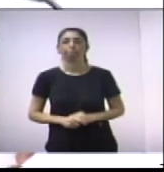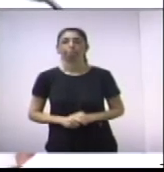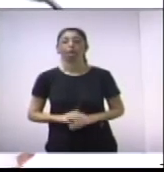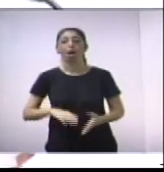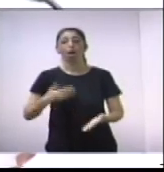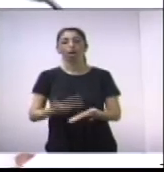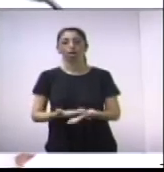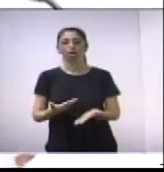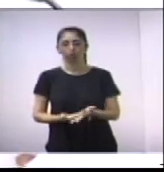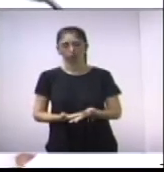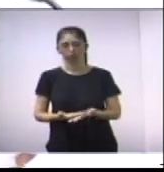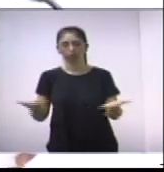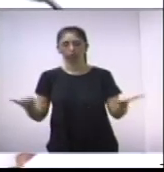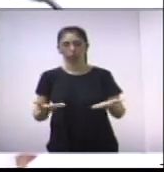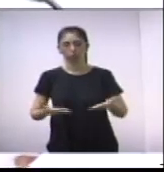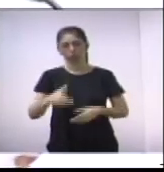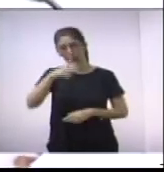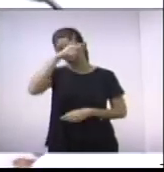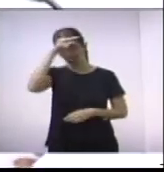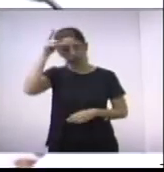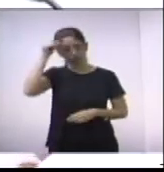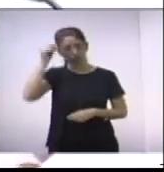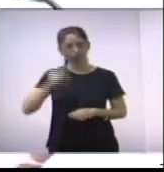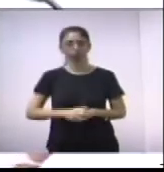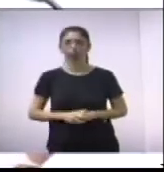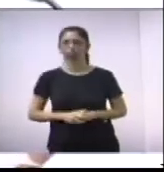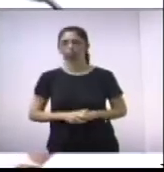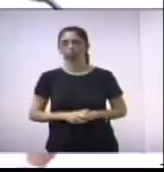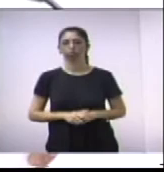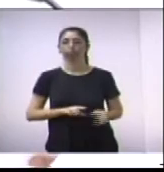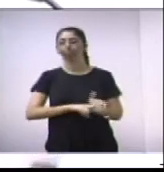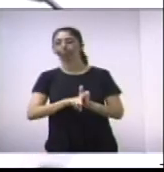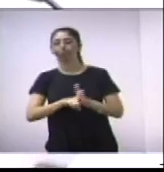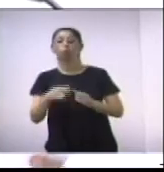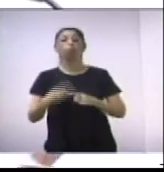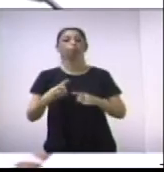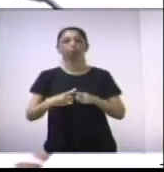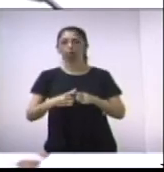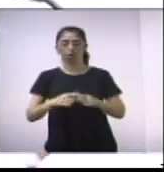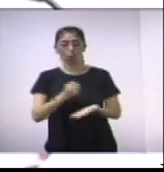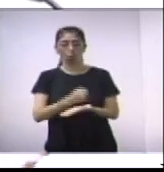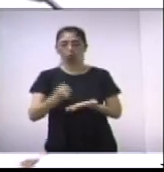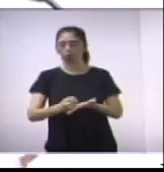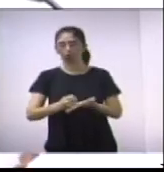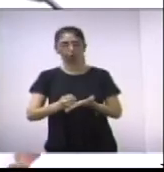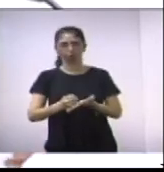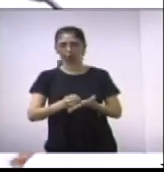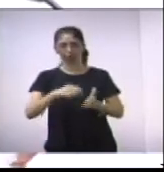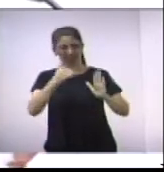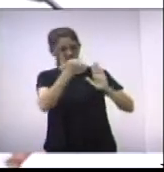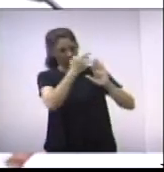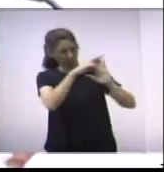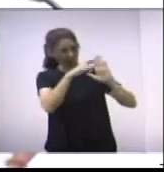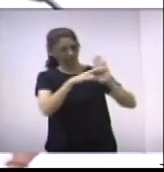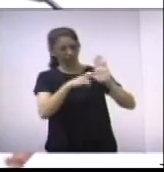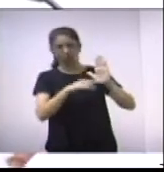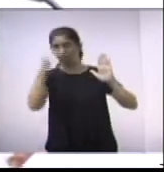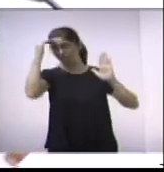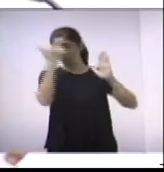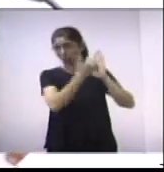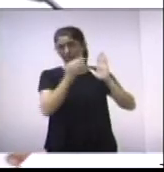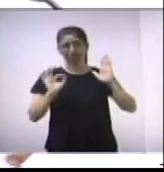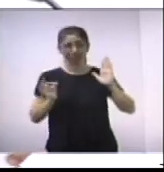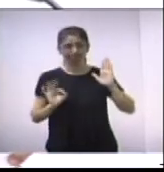presente data pela Prefeitura de Paulínia MD4 por descumprimento de contrato e do edital. 56. No